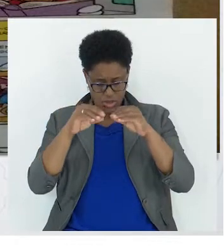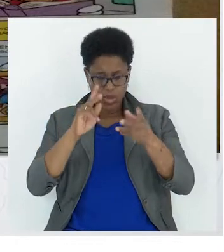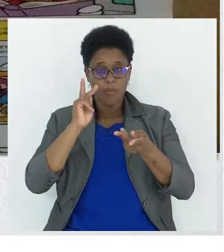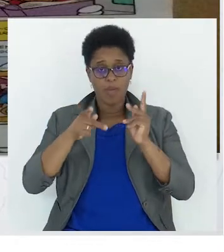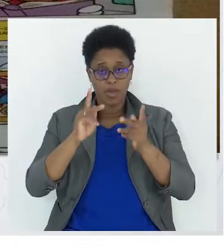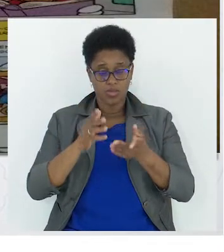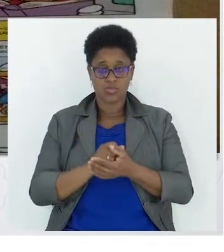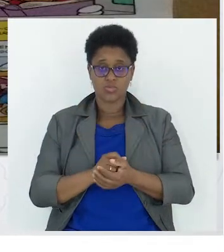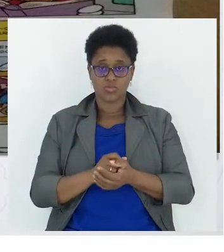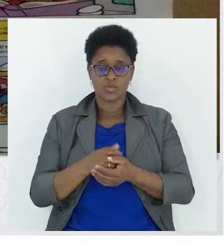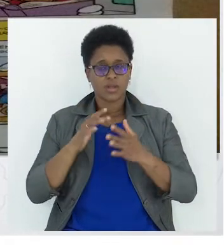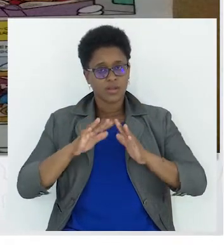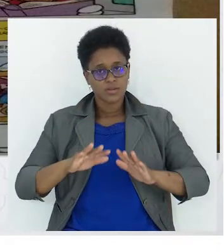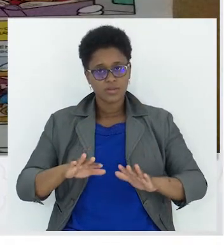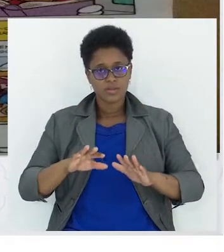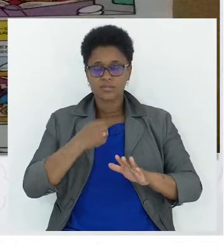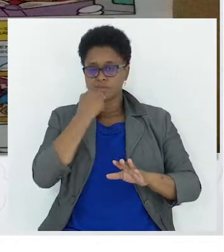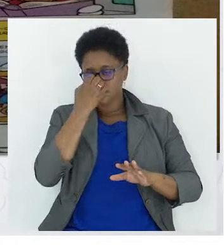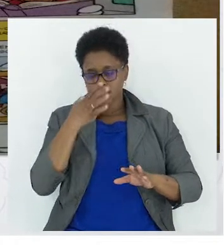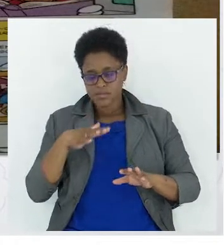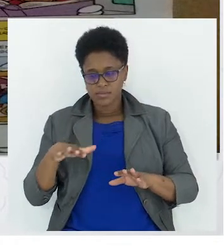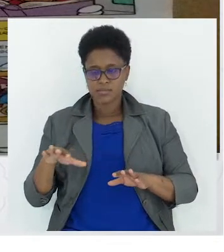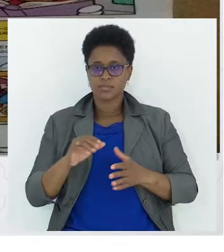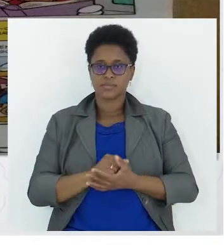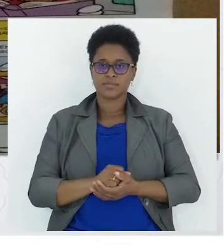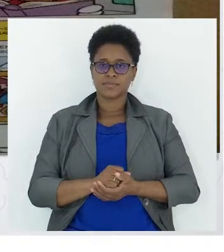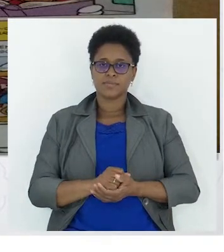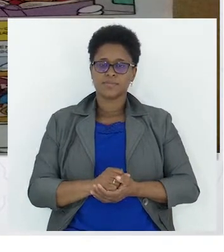de relaxamento, jardinagem,